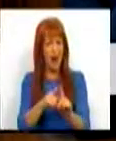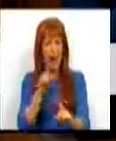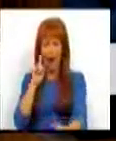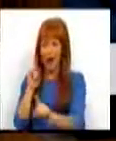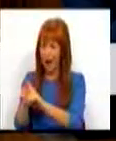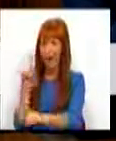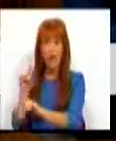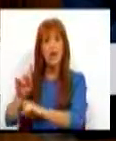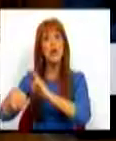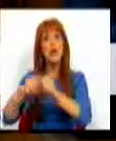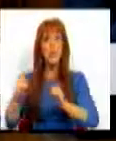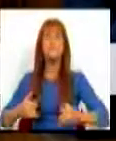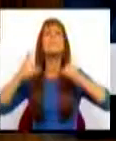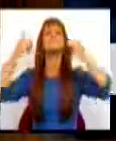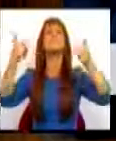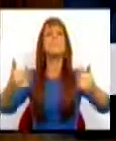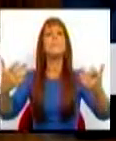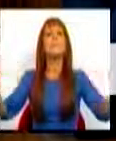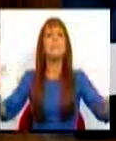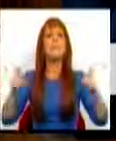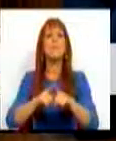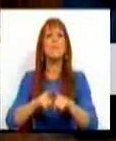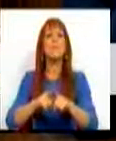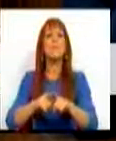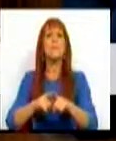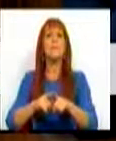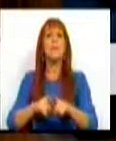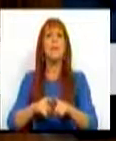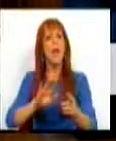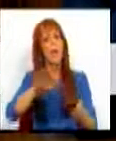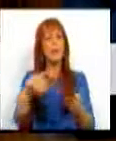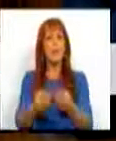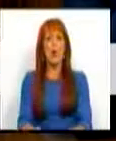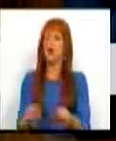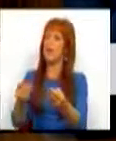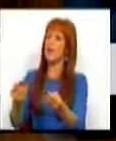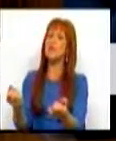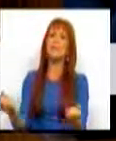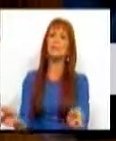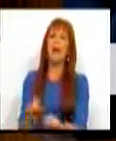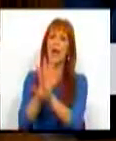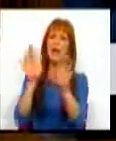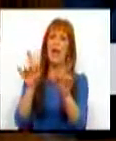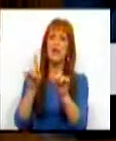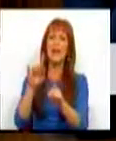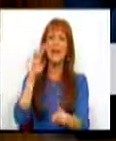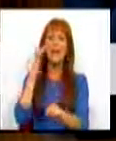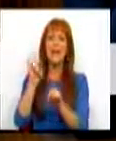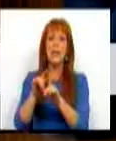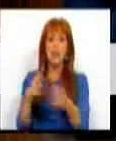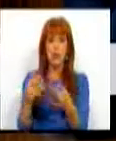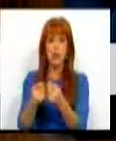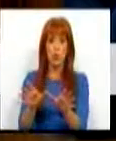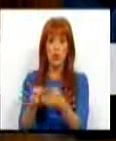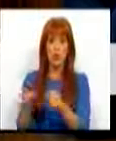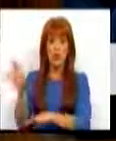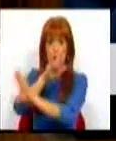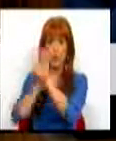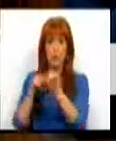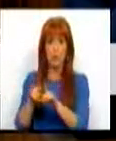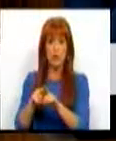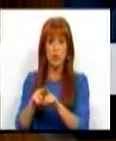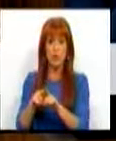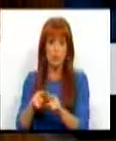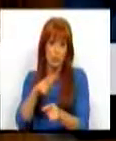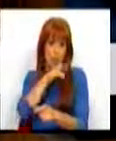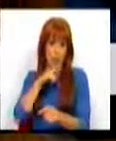encontrarem soluções que validem a experiência profissional das pessoas, e nesse sentido há um conjunto de áreas que nós pensamos que